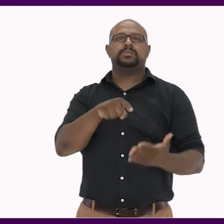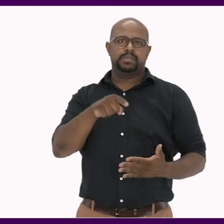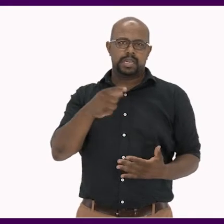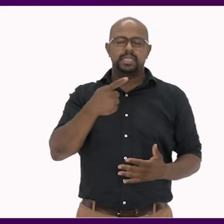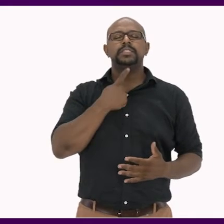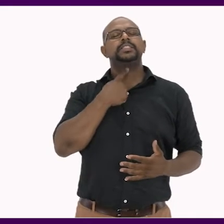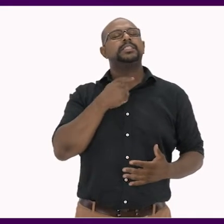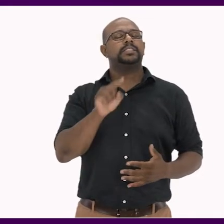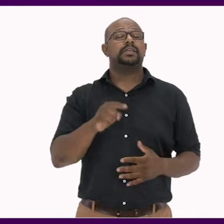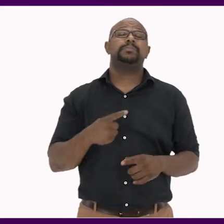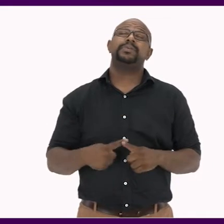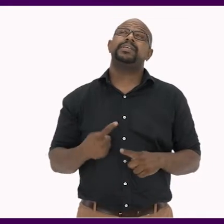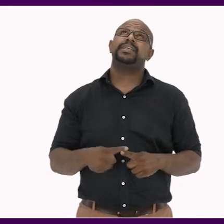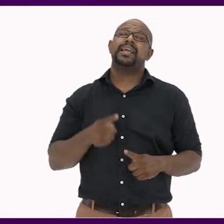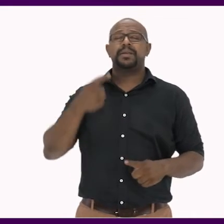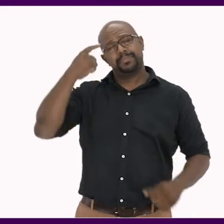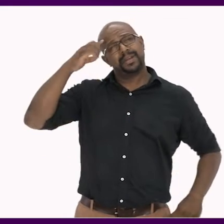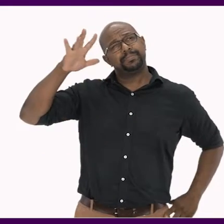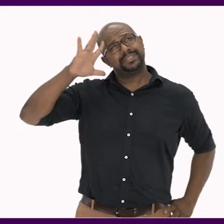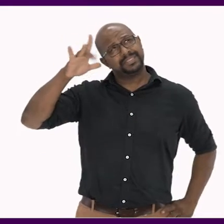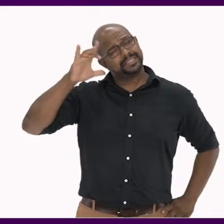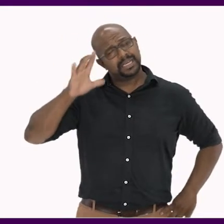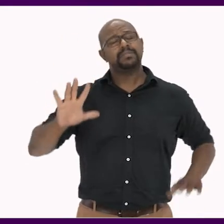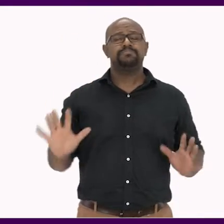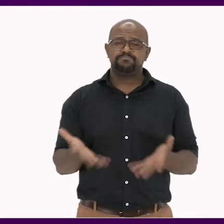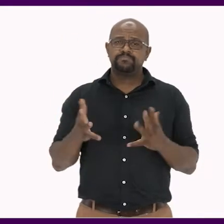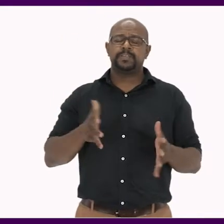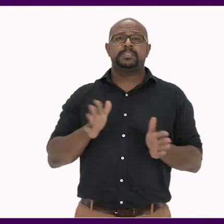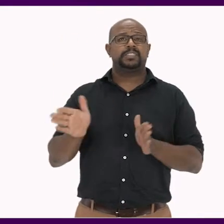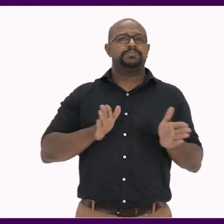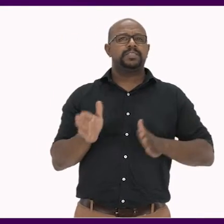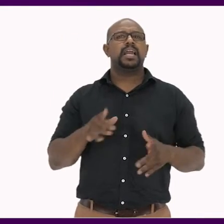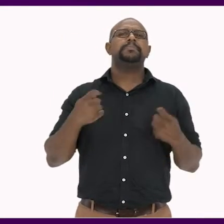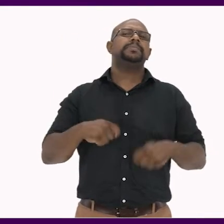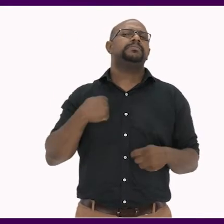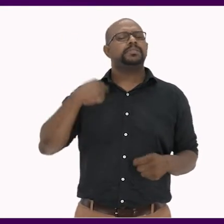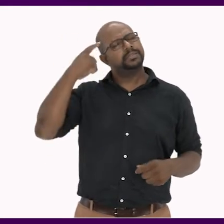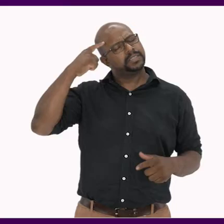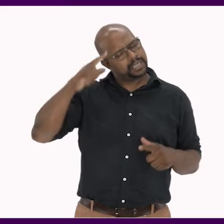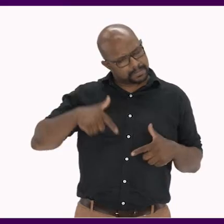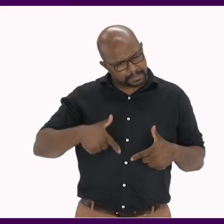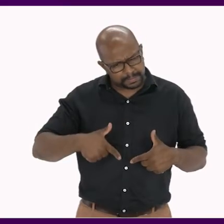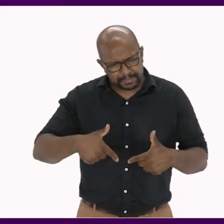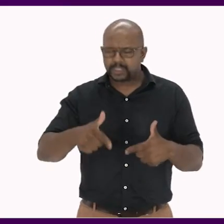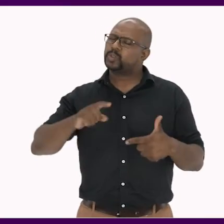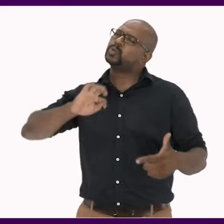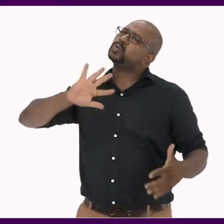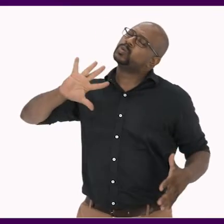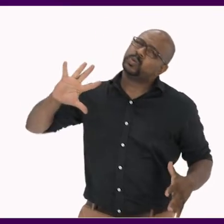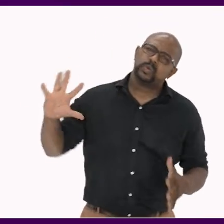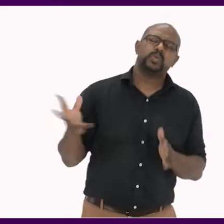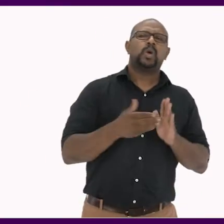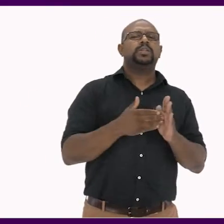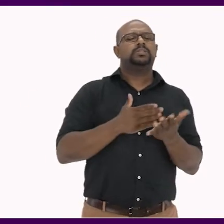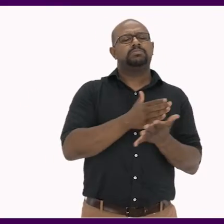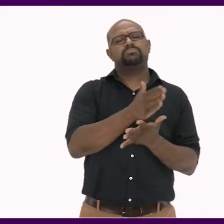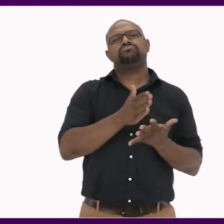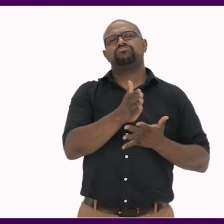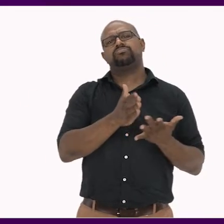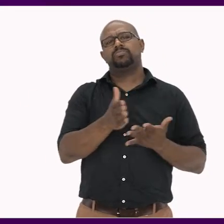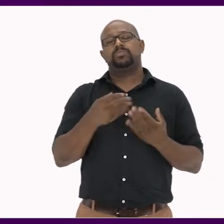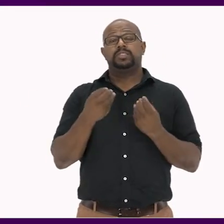né? Porque para pensar e promover a acessibilidade, devemos ter ações em todos os seus